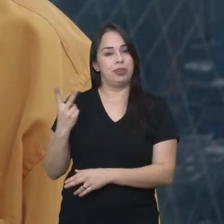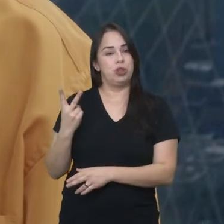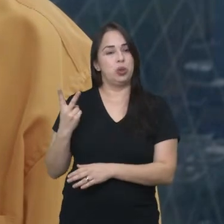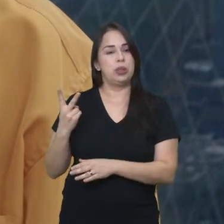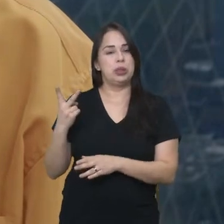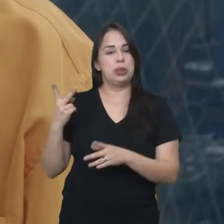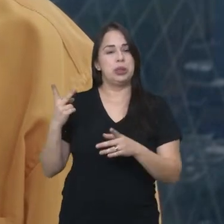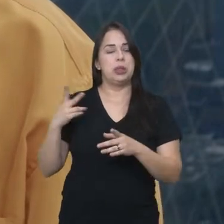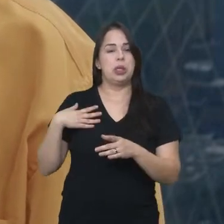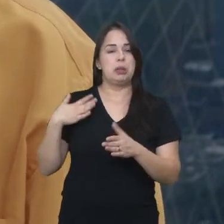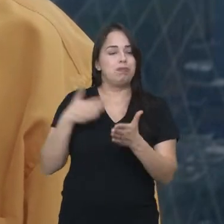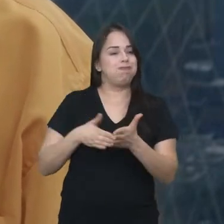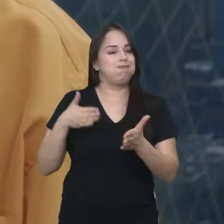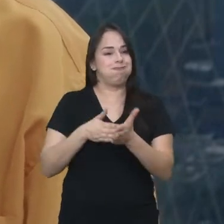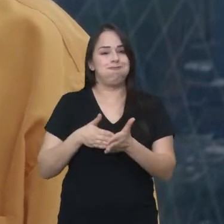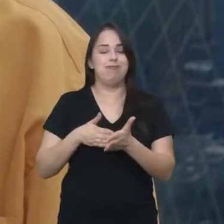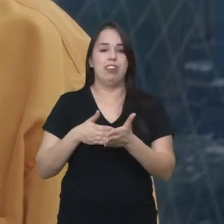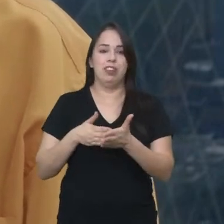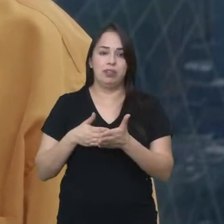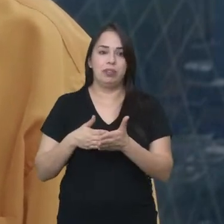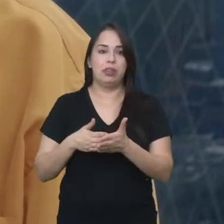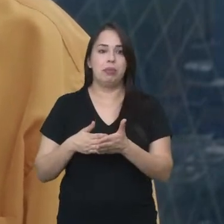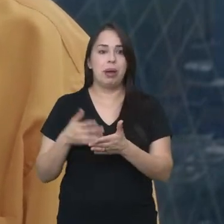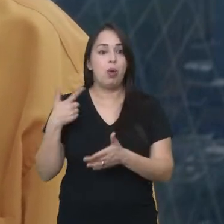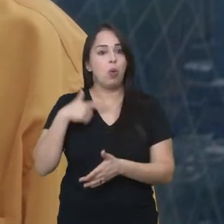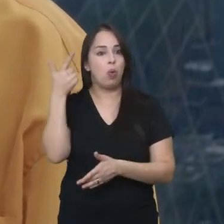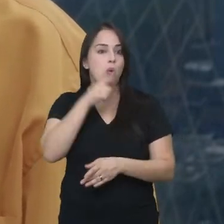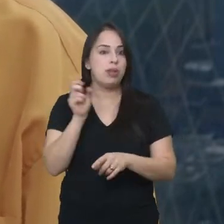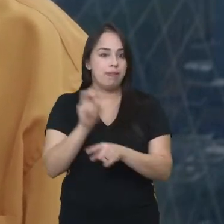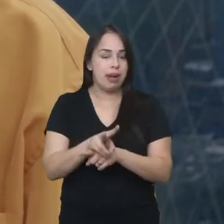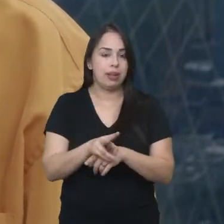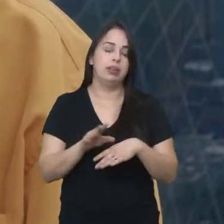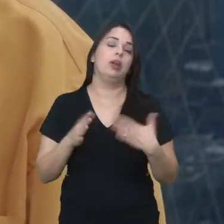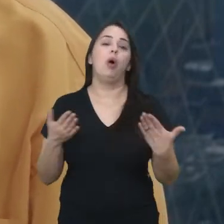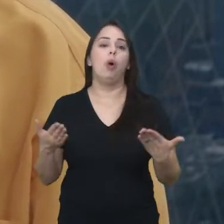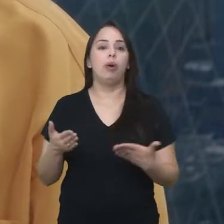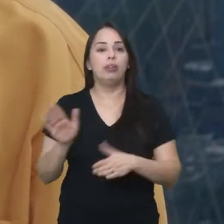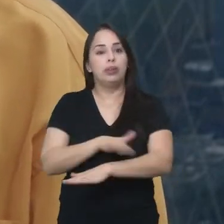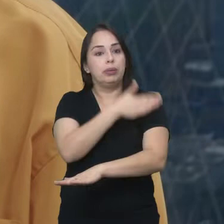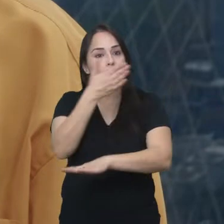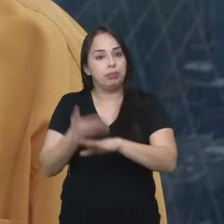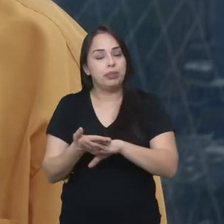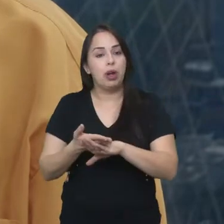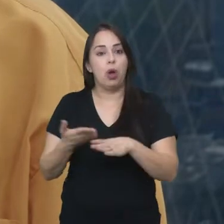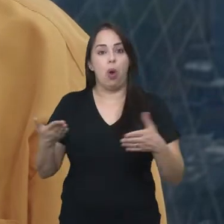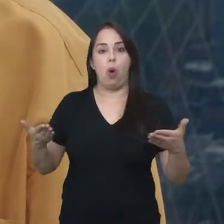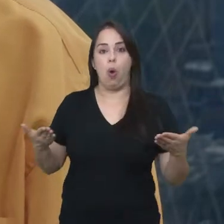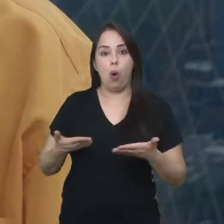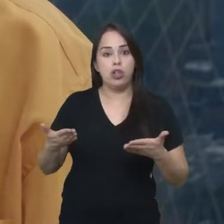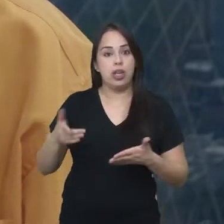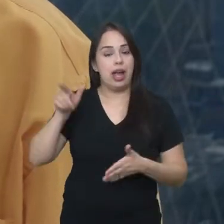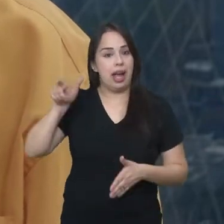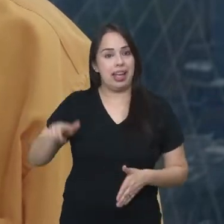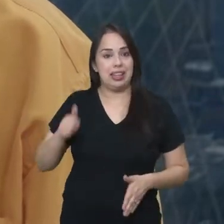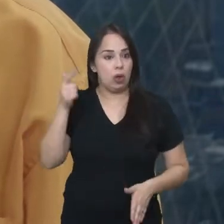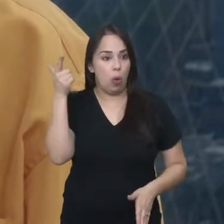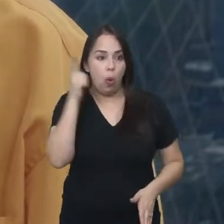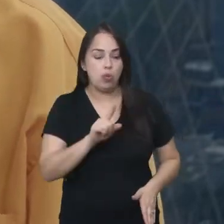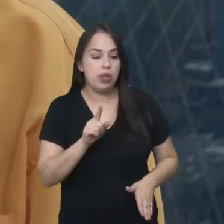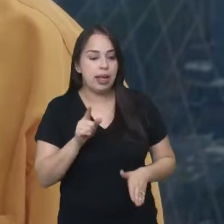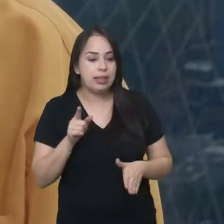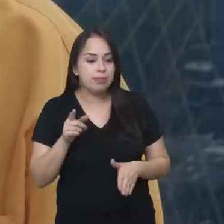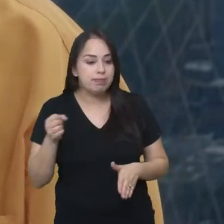dificuldade para poder estar contemplado para a questão da vaga de período integral. Hoje, muitas dessas mães, quando não o conseguem, elas vão